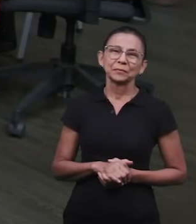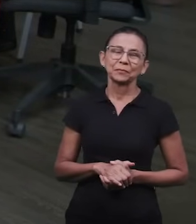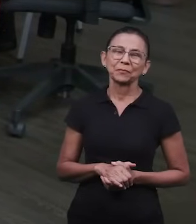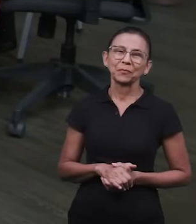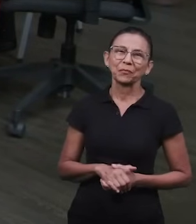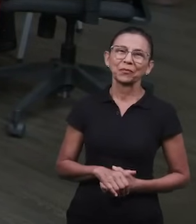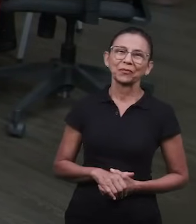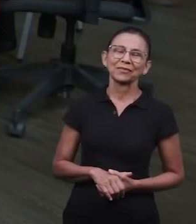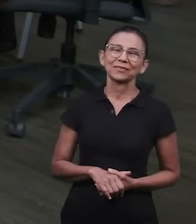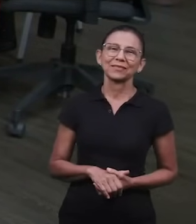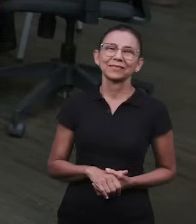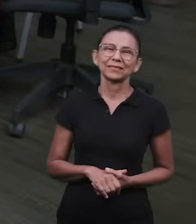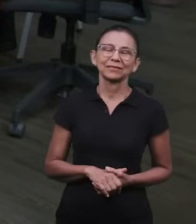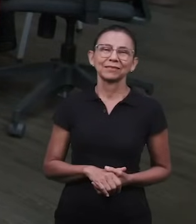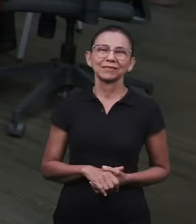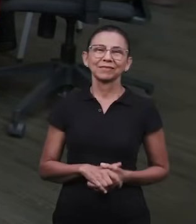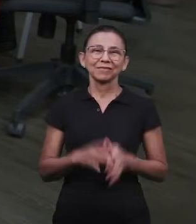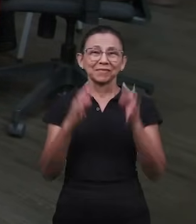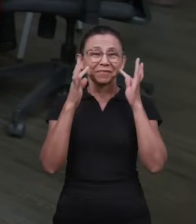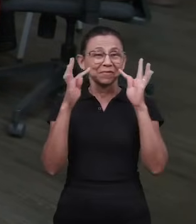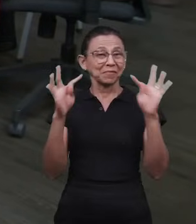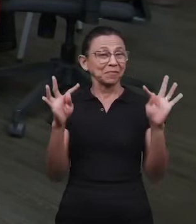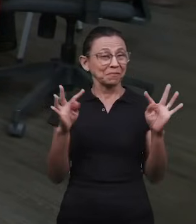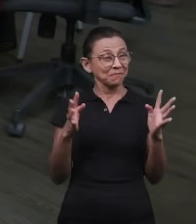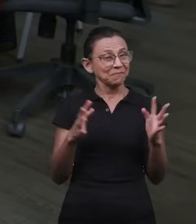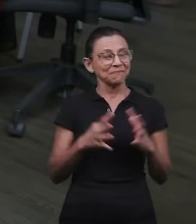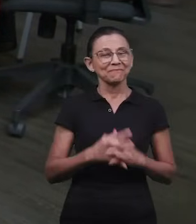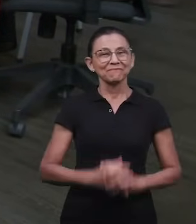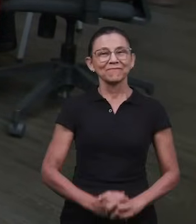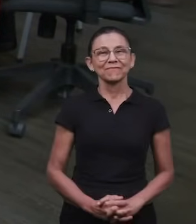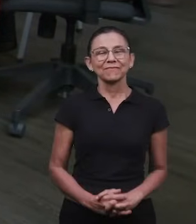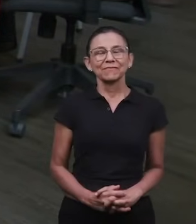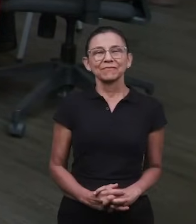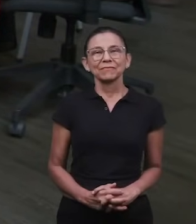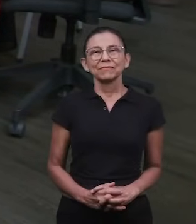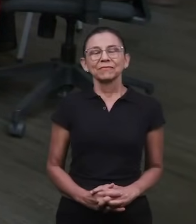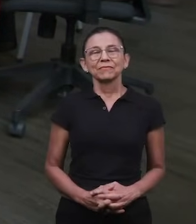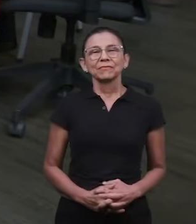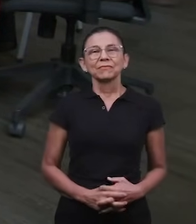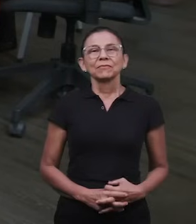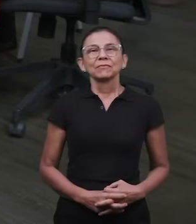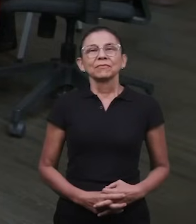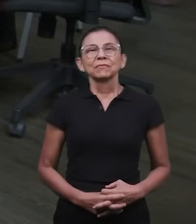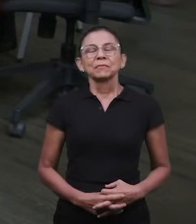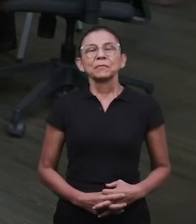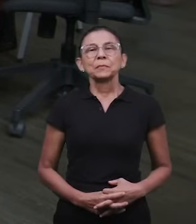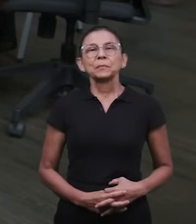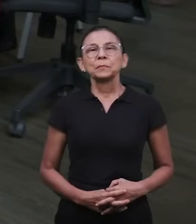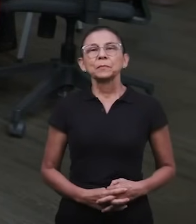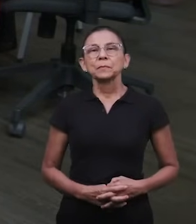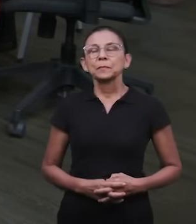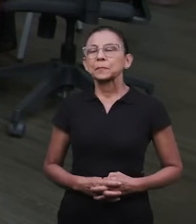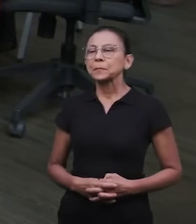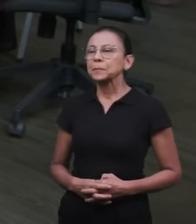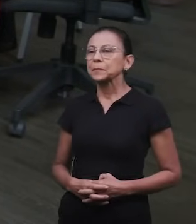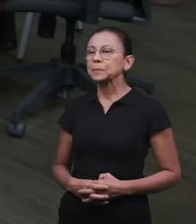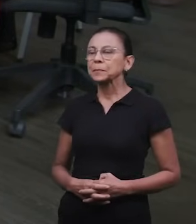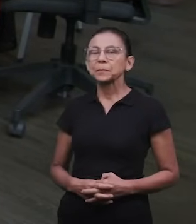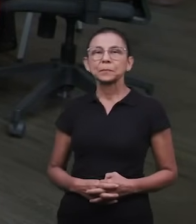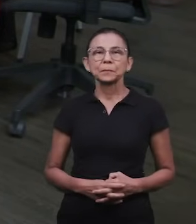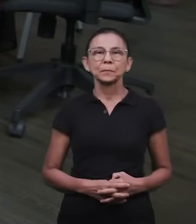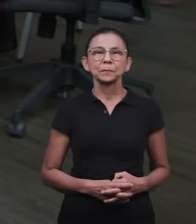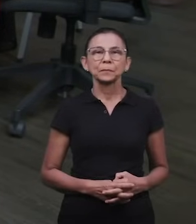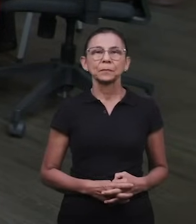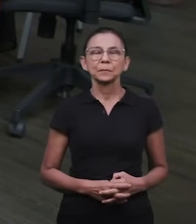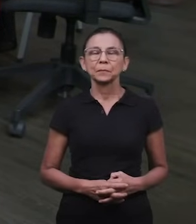não gastou, né? Não precisa nem testemunhar, já foi logo. E foi junto. Amém, glória a Jesus. André,